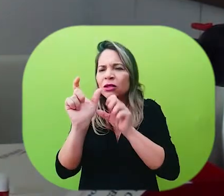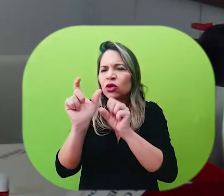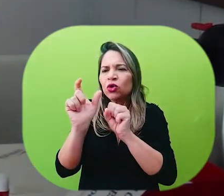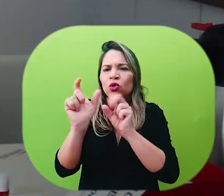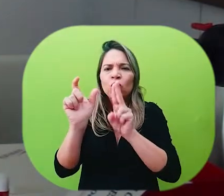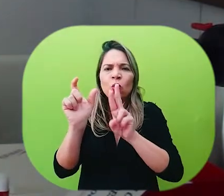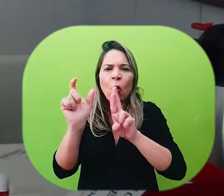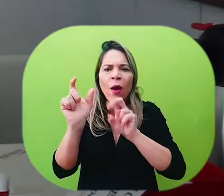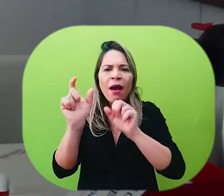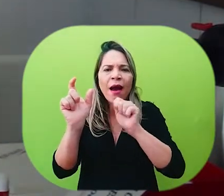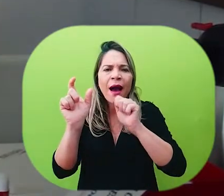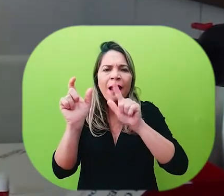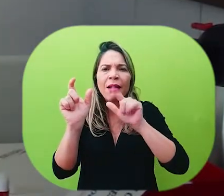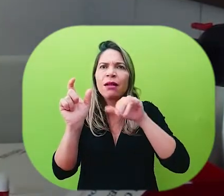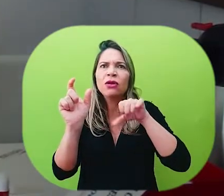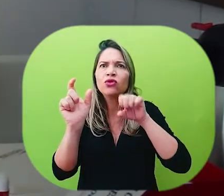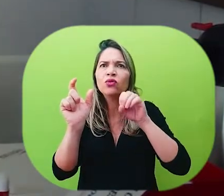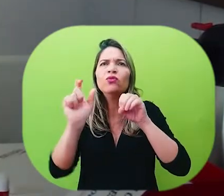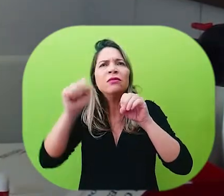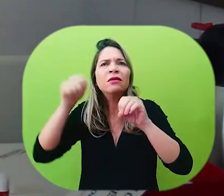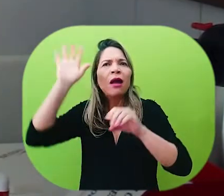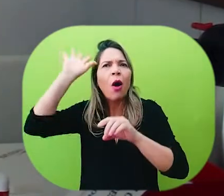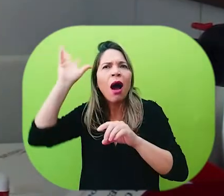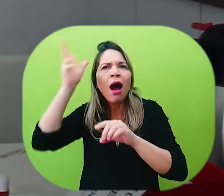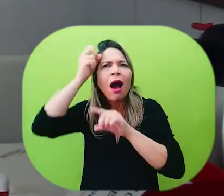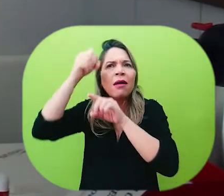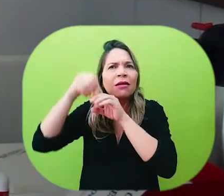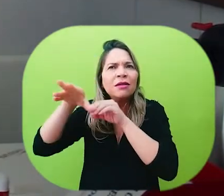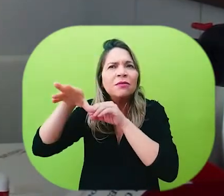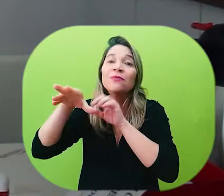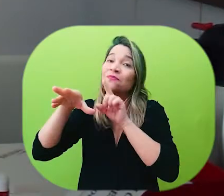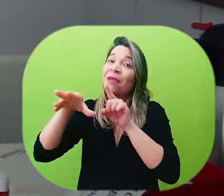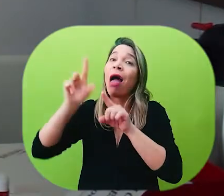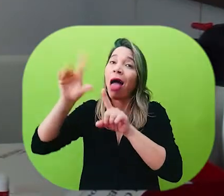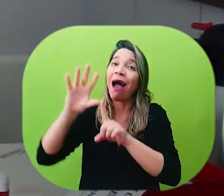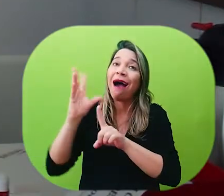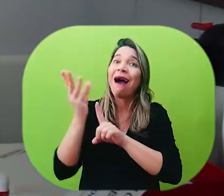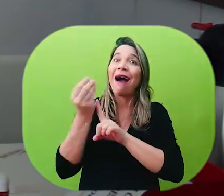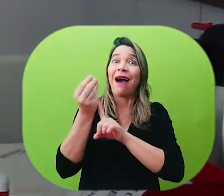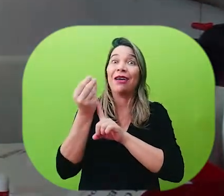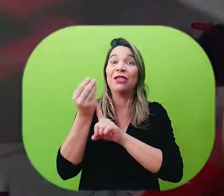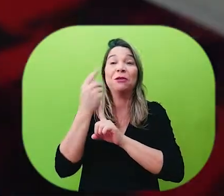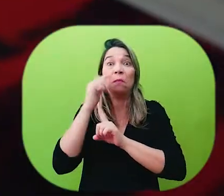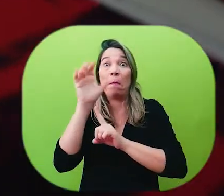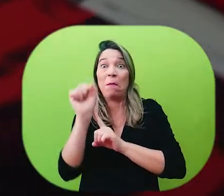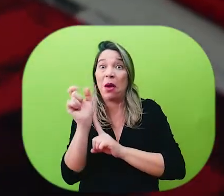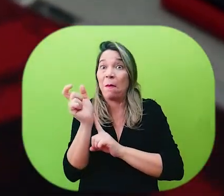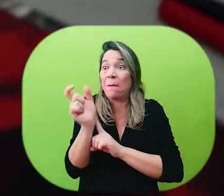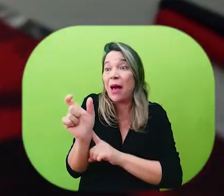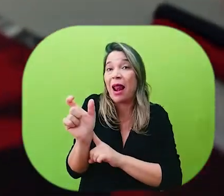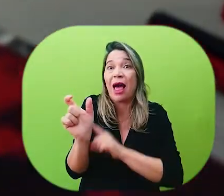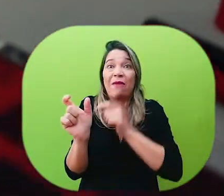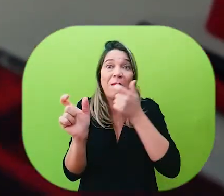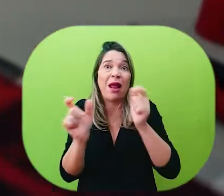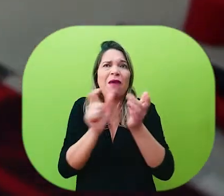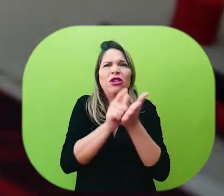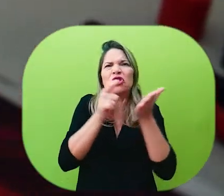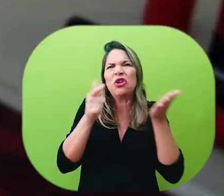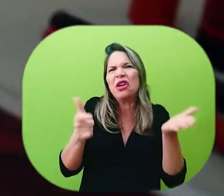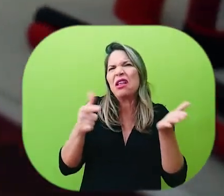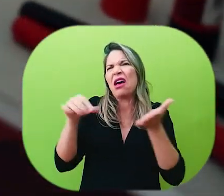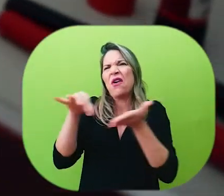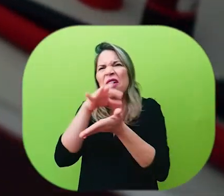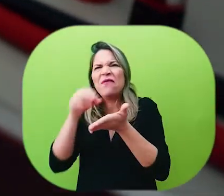de surrealismo? Então, o que eu estou fazendo aqui, pessoal, é um jogo surrealista. Onde eu pego jornais,